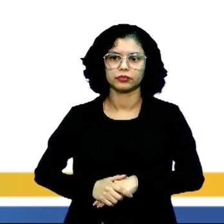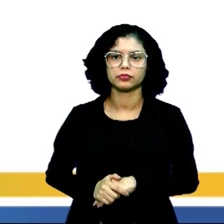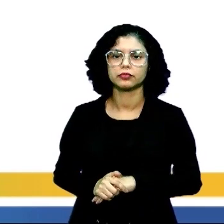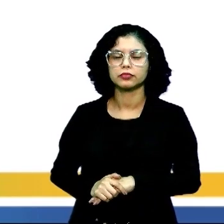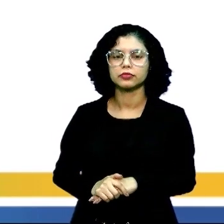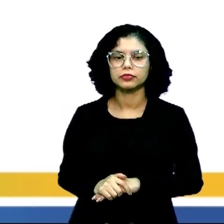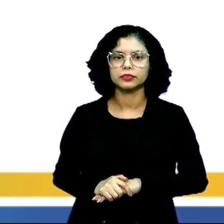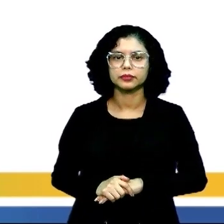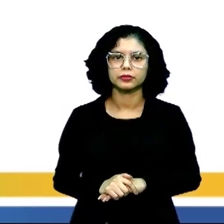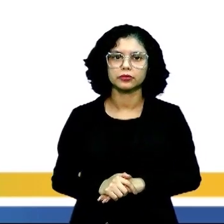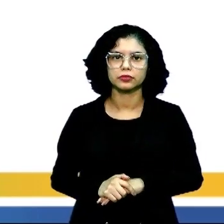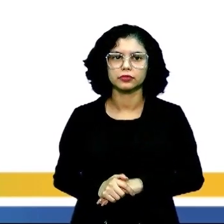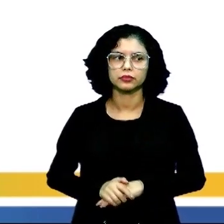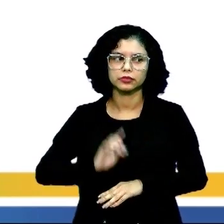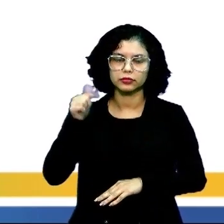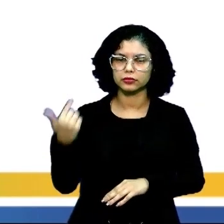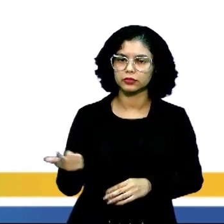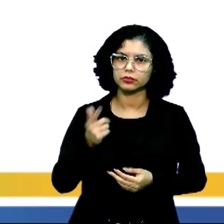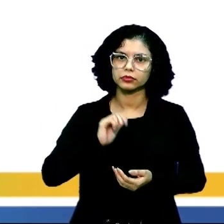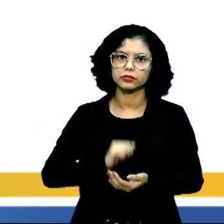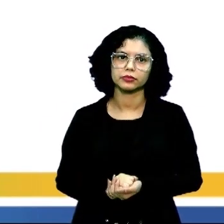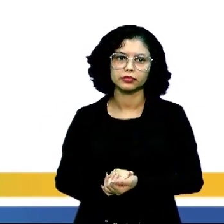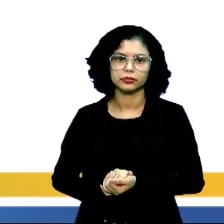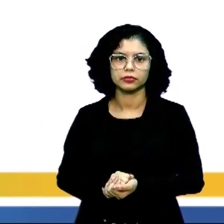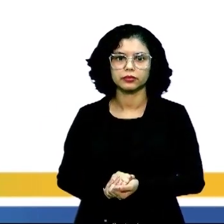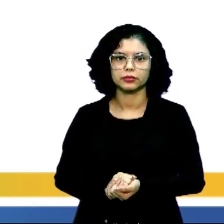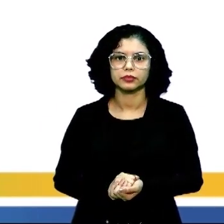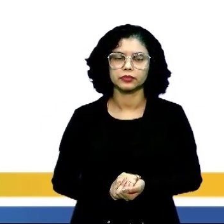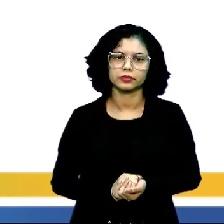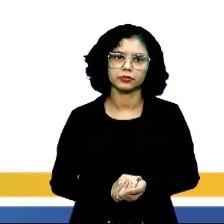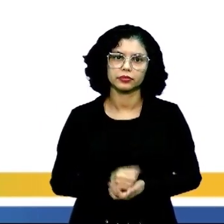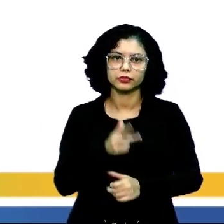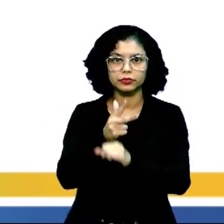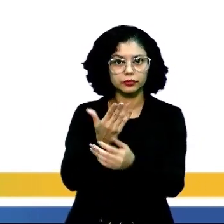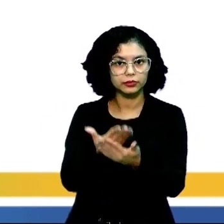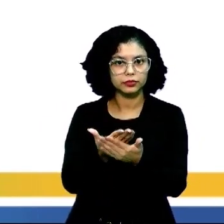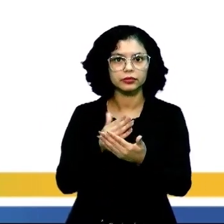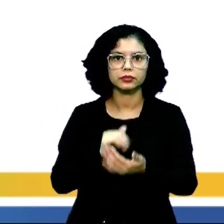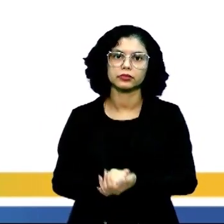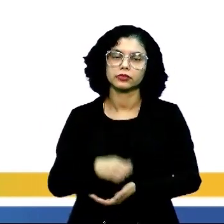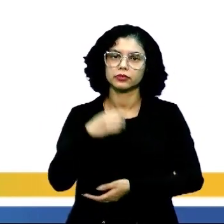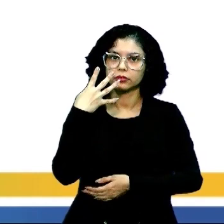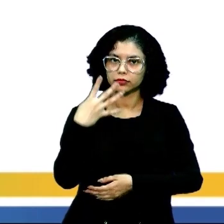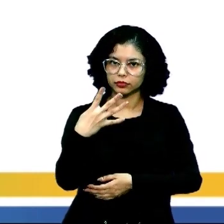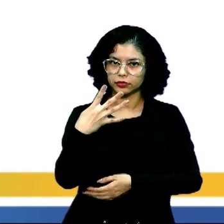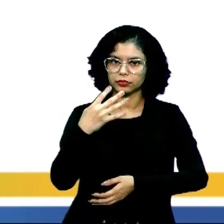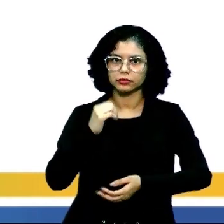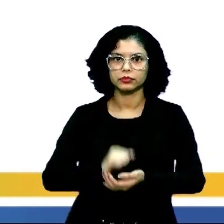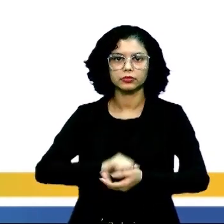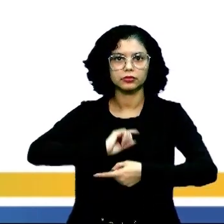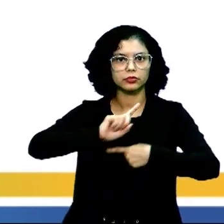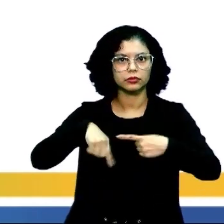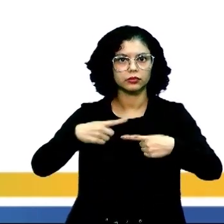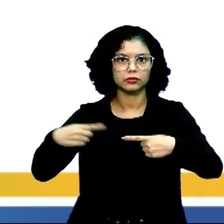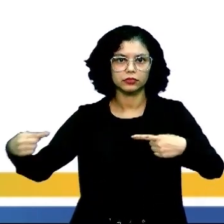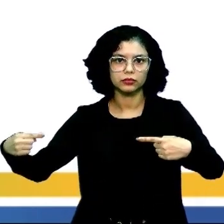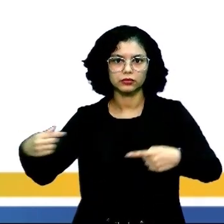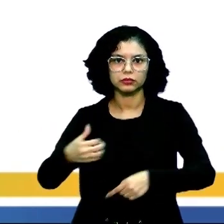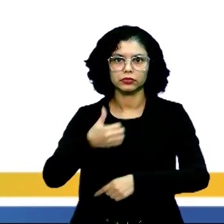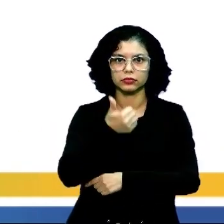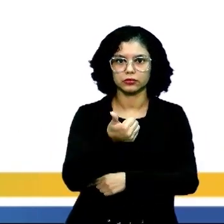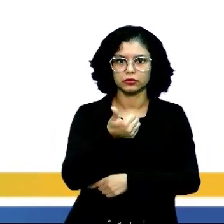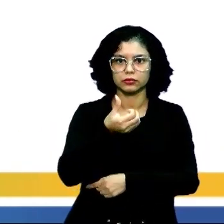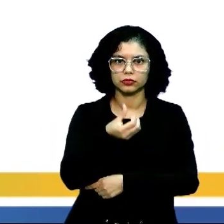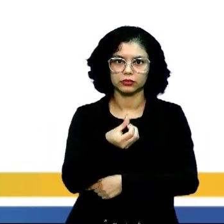nossa. Vamos para a próxima questão da nossa videoaula. É a questão número 4, que inicia